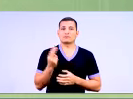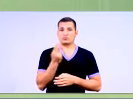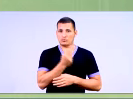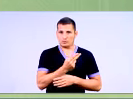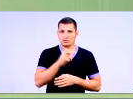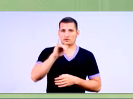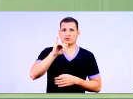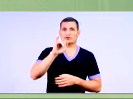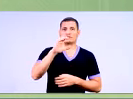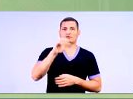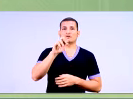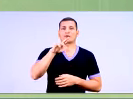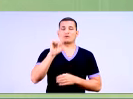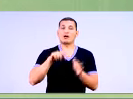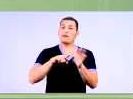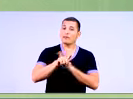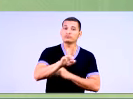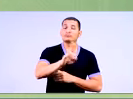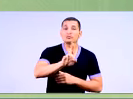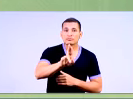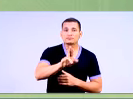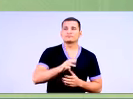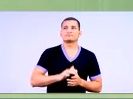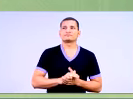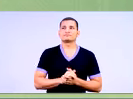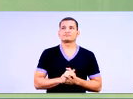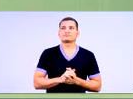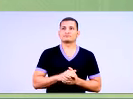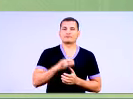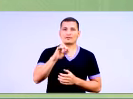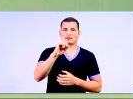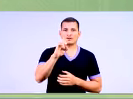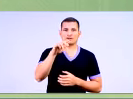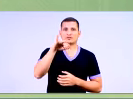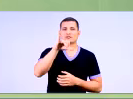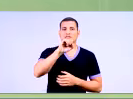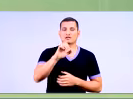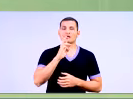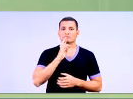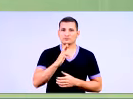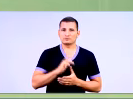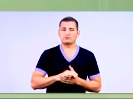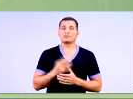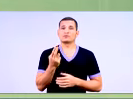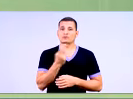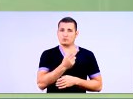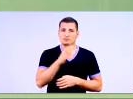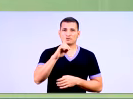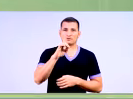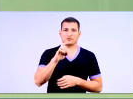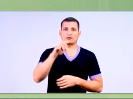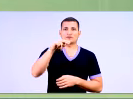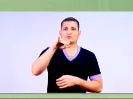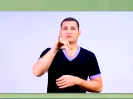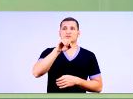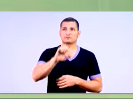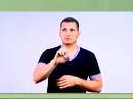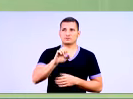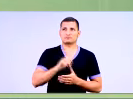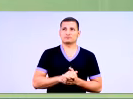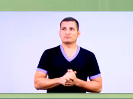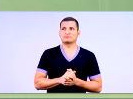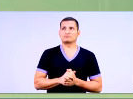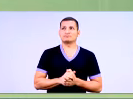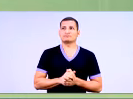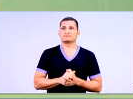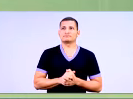e pergunta o nome dela, what's your name? Denise responde, my name is Denise, nice to meet you, né? Prazer